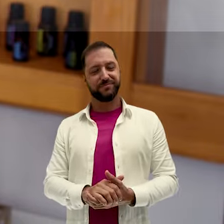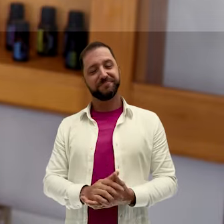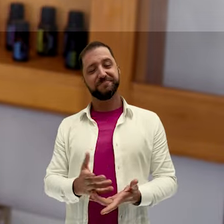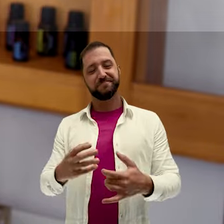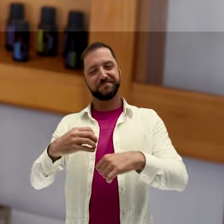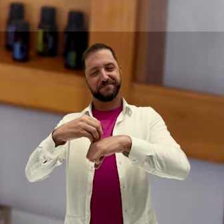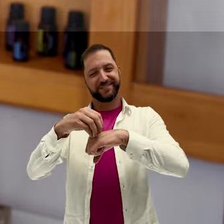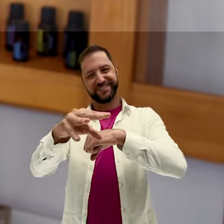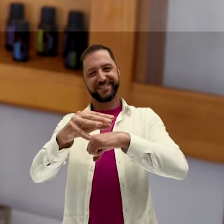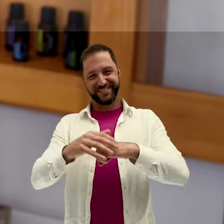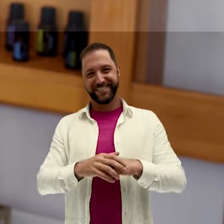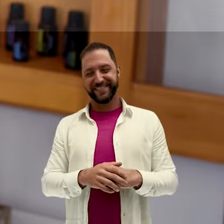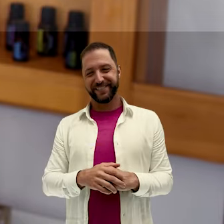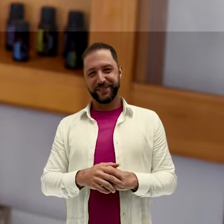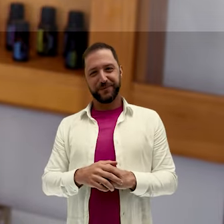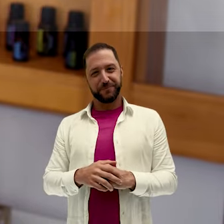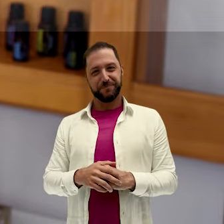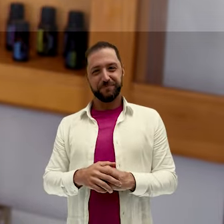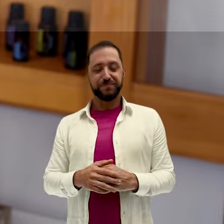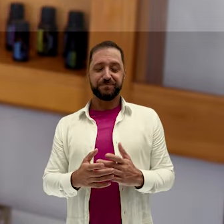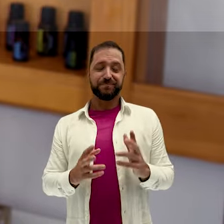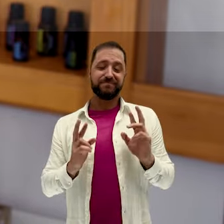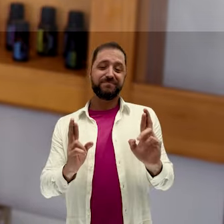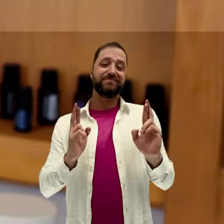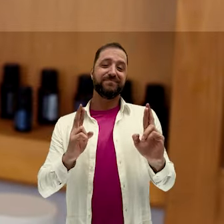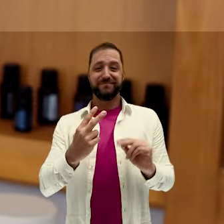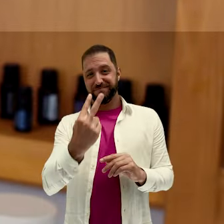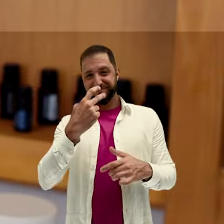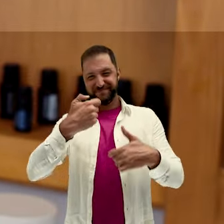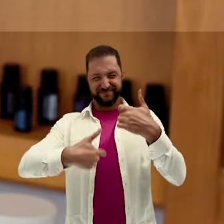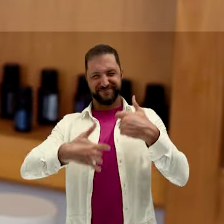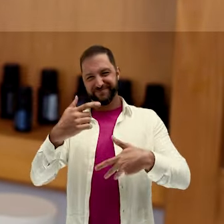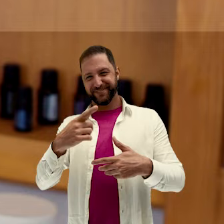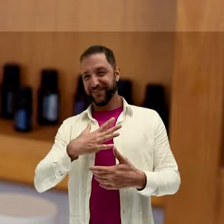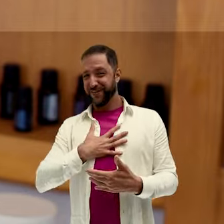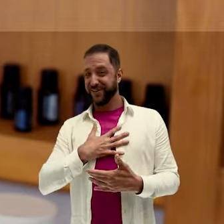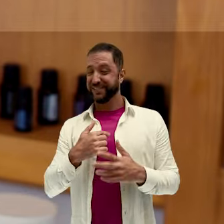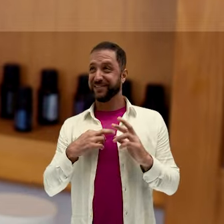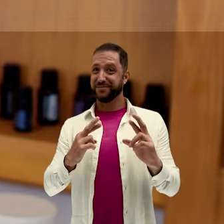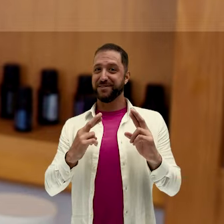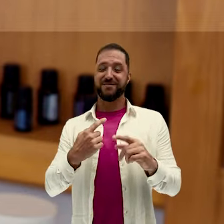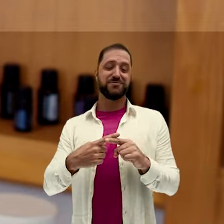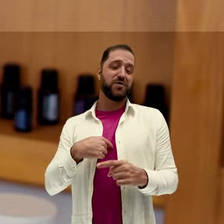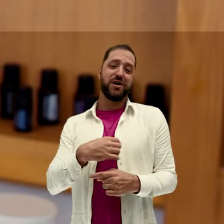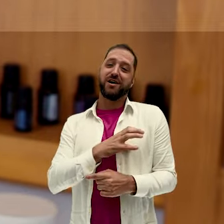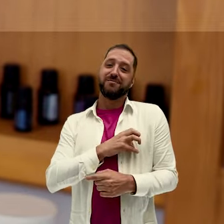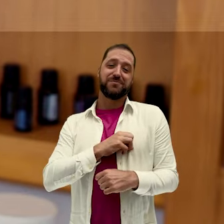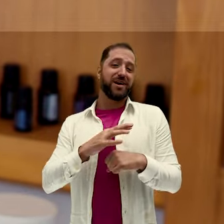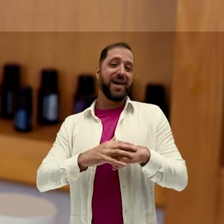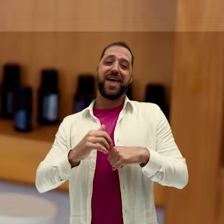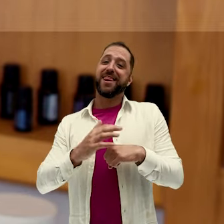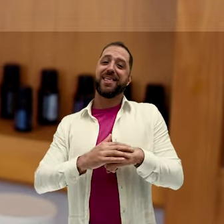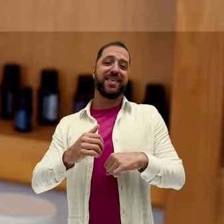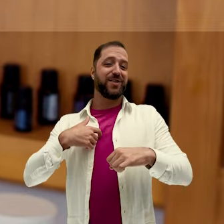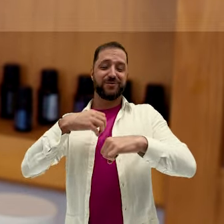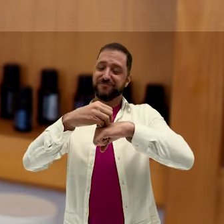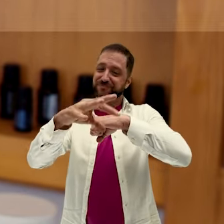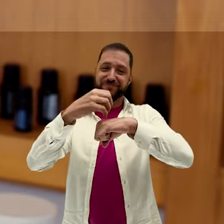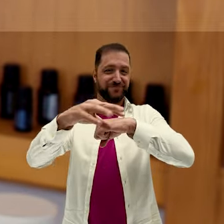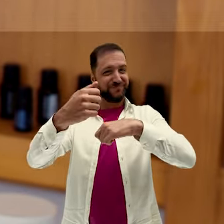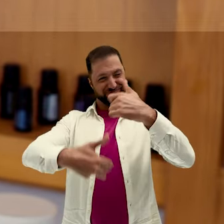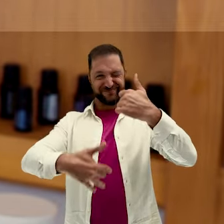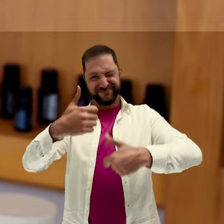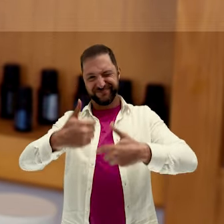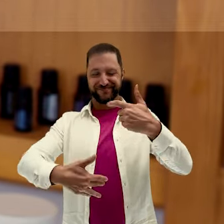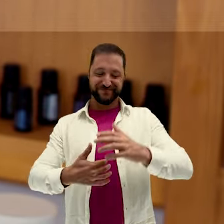verdade. Essa é a dica que eu tenho para vocês hoje e eu espero que vocês gostem, tá? Porque eu estou aqui com muito amor e carinho